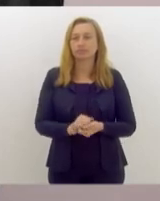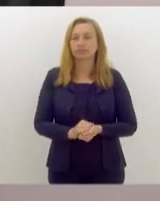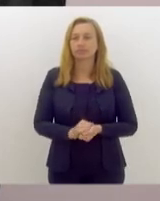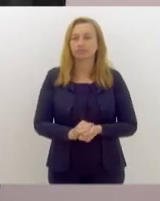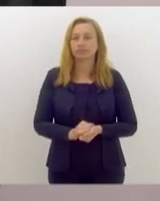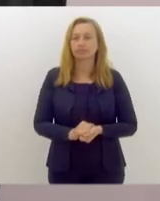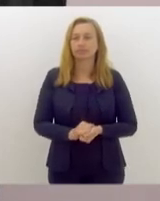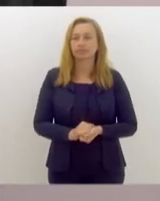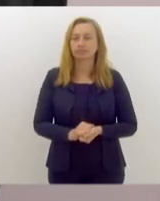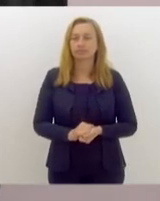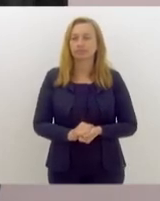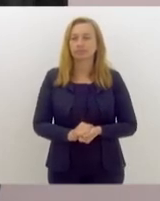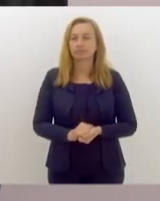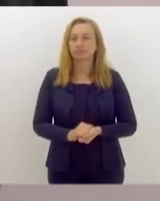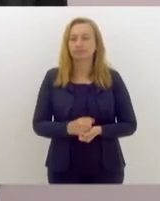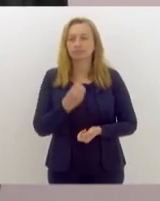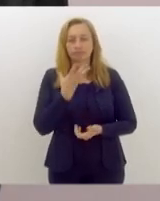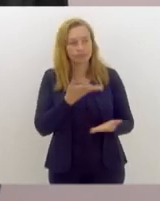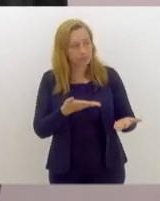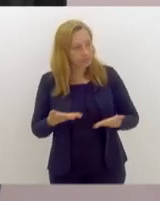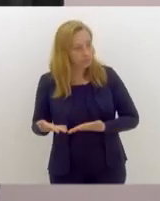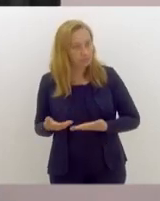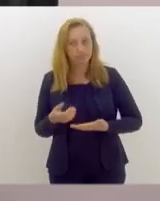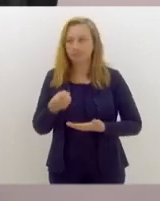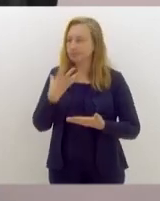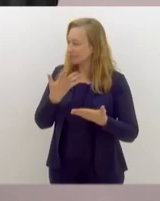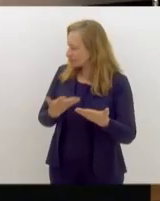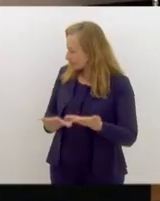nossa audiência pública. Bem-vindos, bem-vindas.